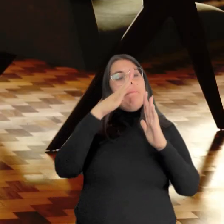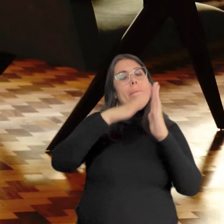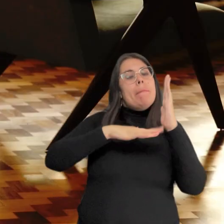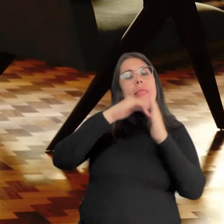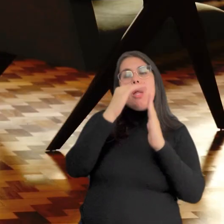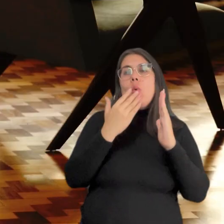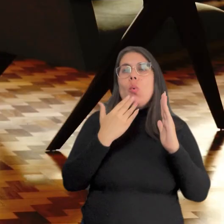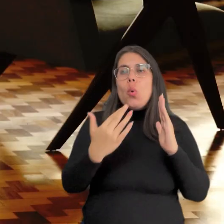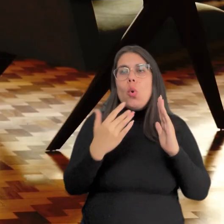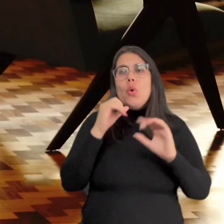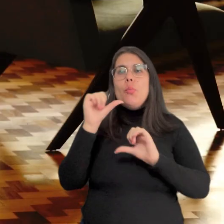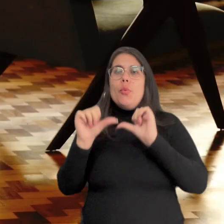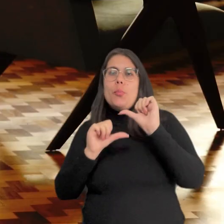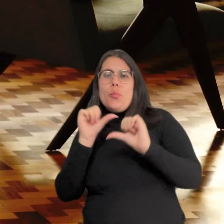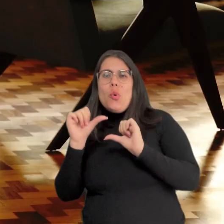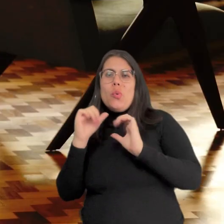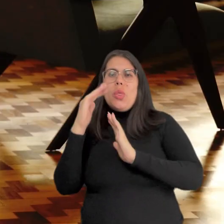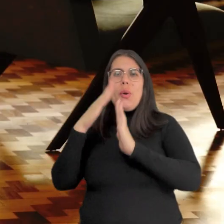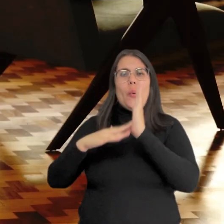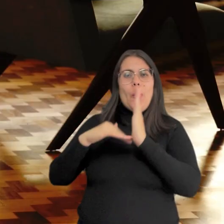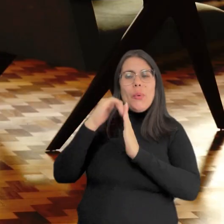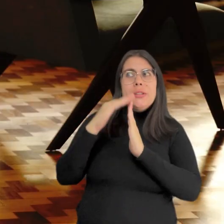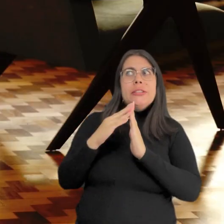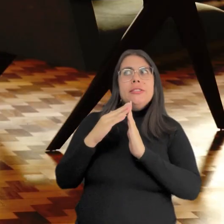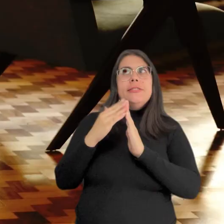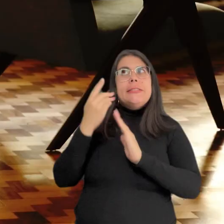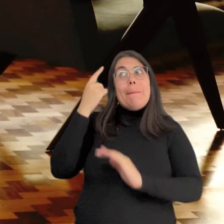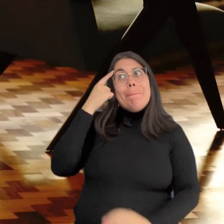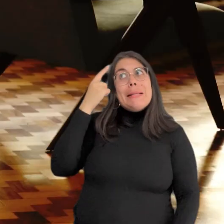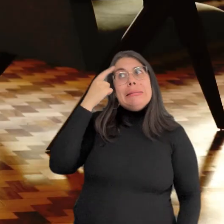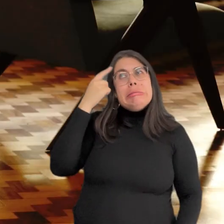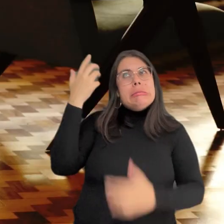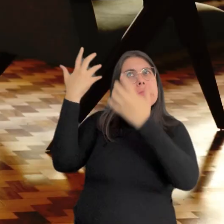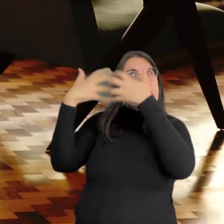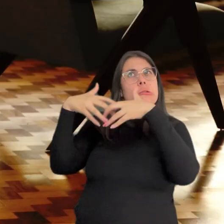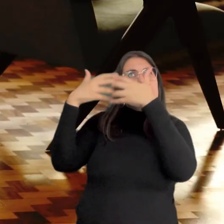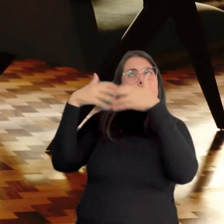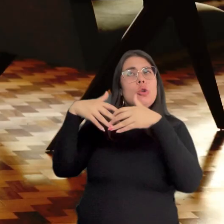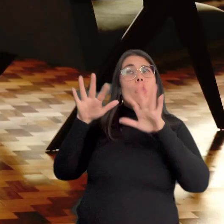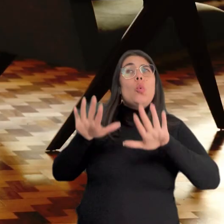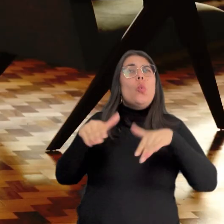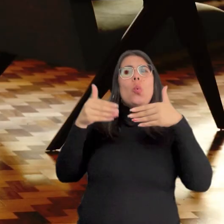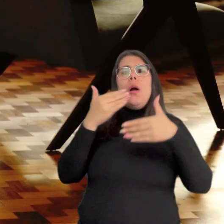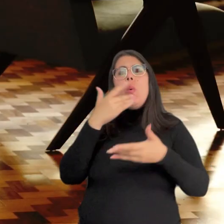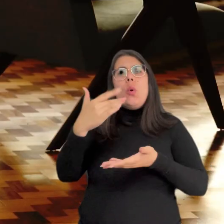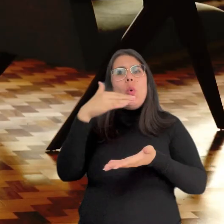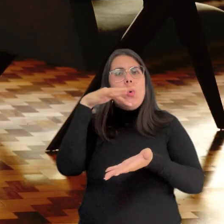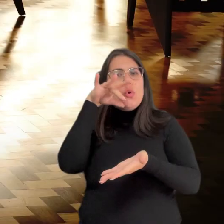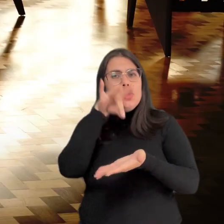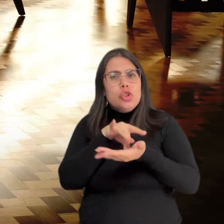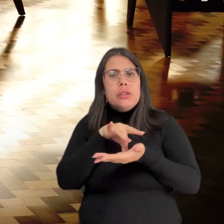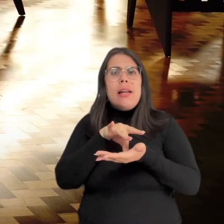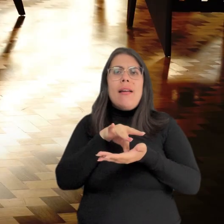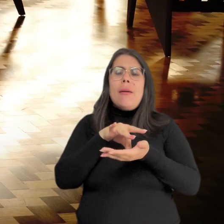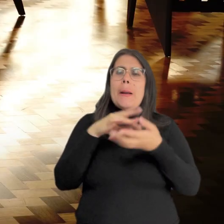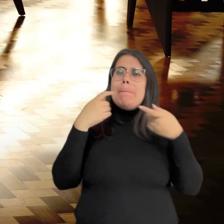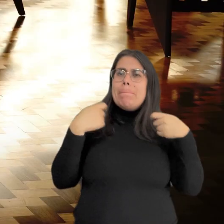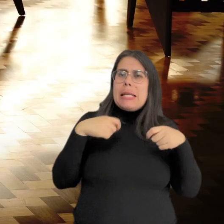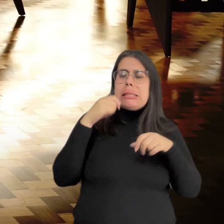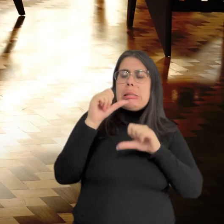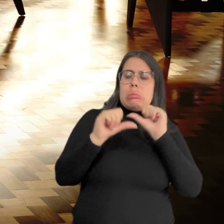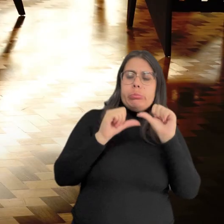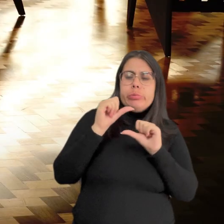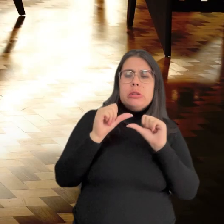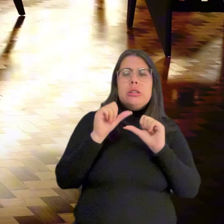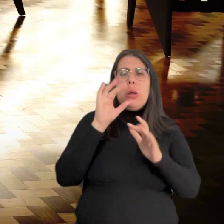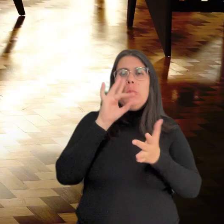descobrir qual que era a cor original, vale a pena fazer, não vale, são decisões de projeto. O Rino havia